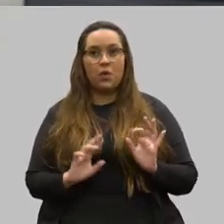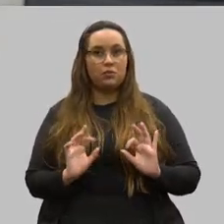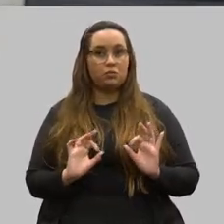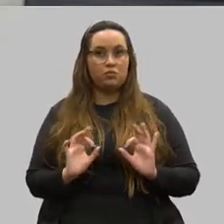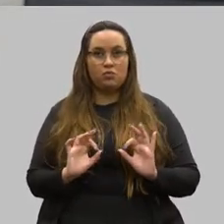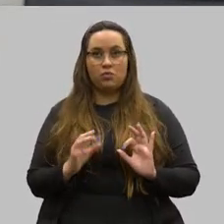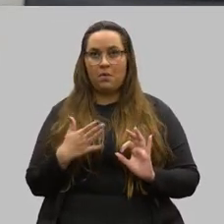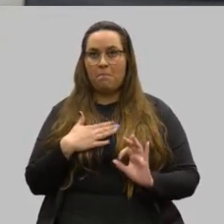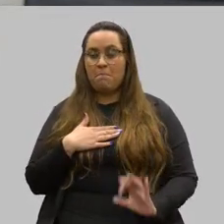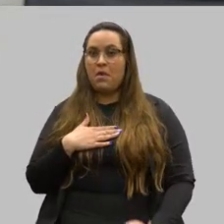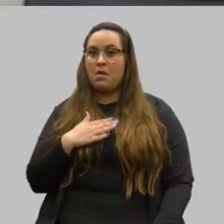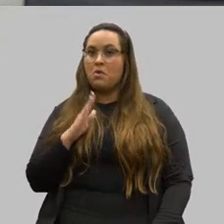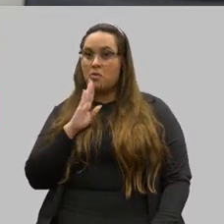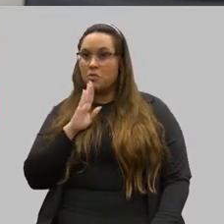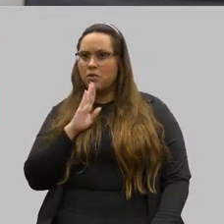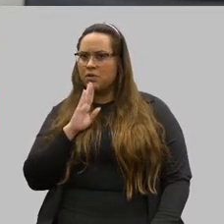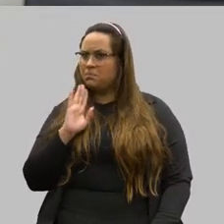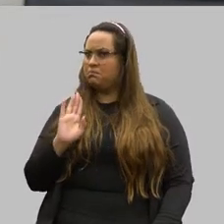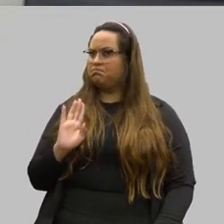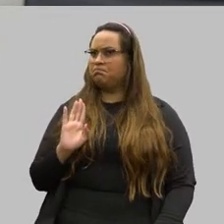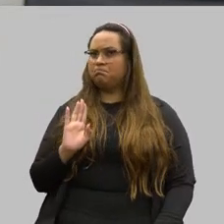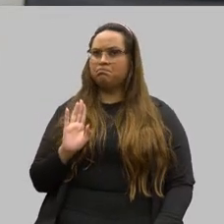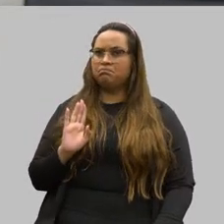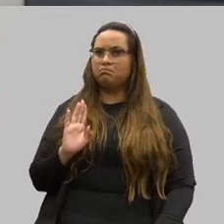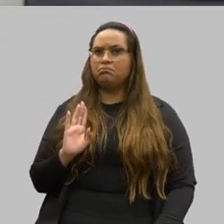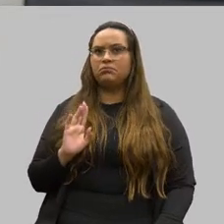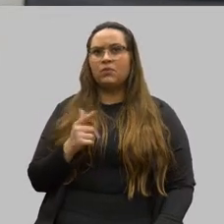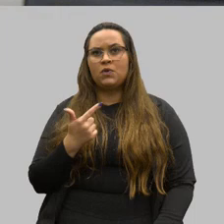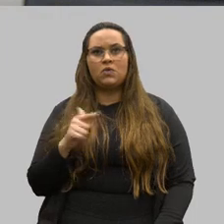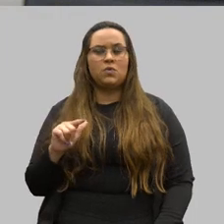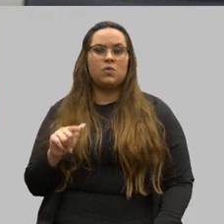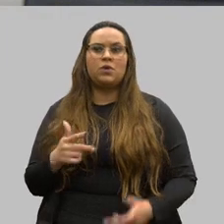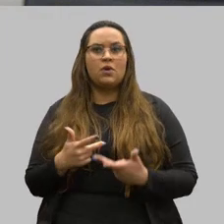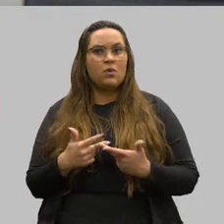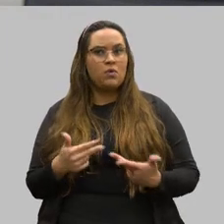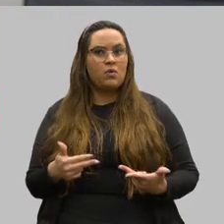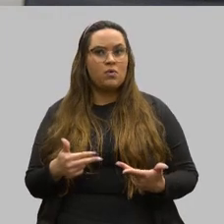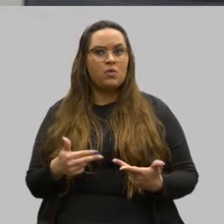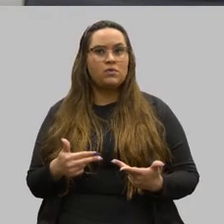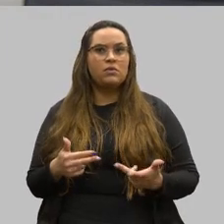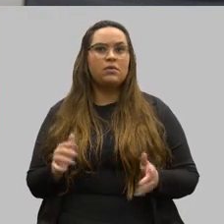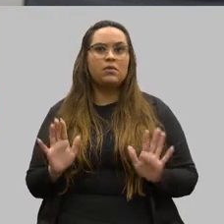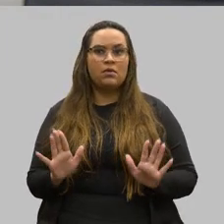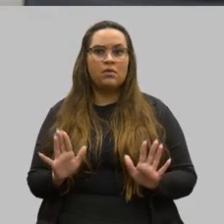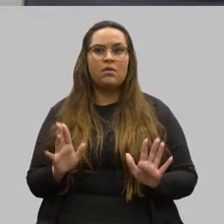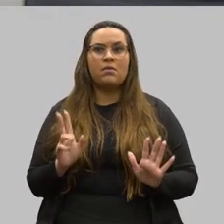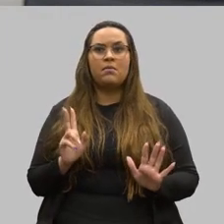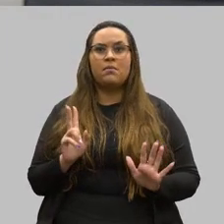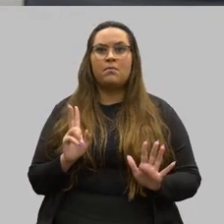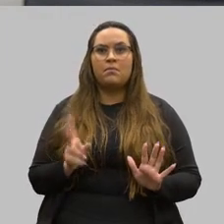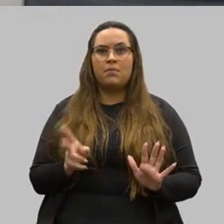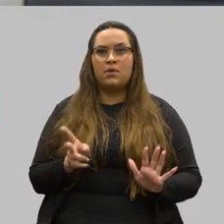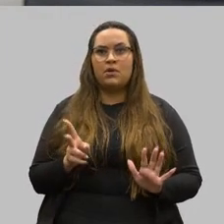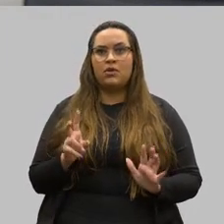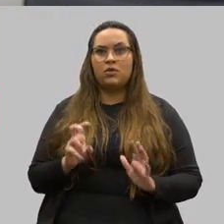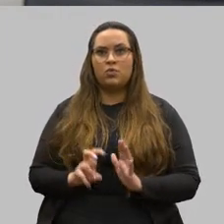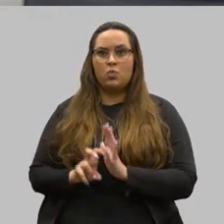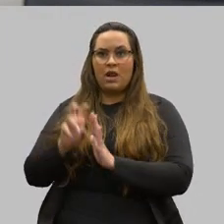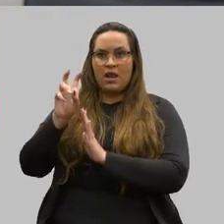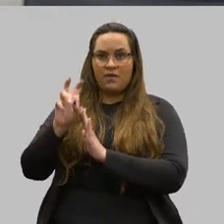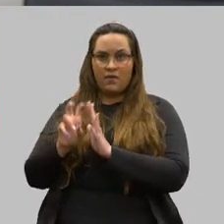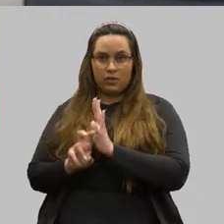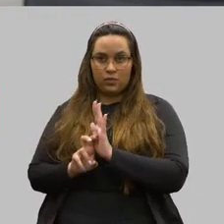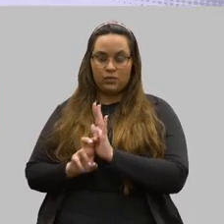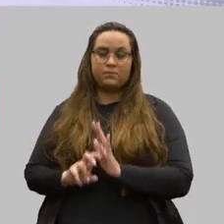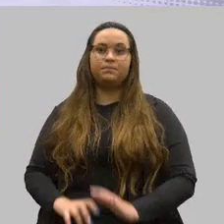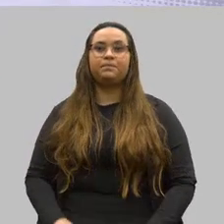conhecimento que tenha sido emitido para qualquer outra circunstância a não ser especificamente nesse caso cas 12 elevadores Tá